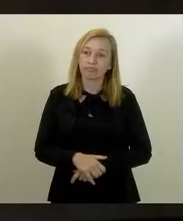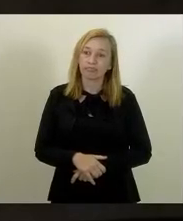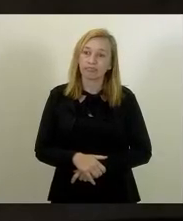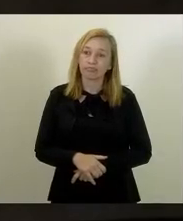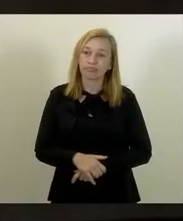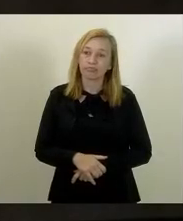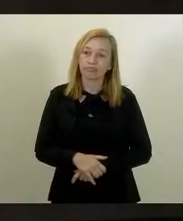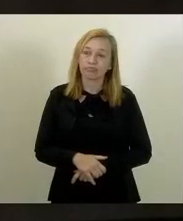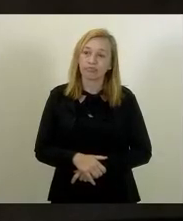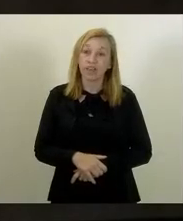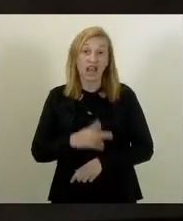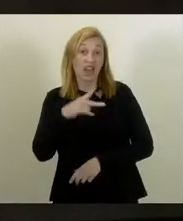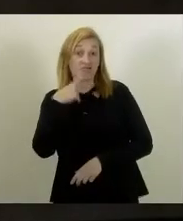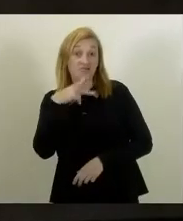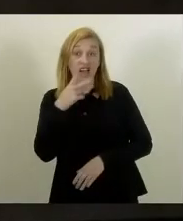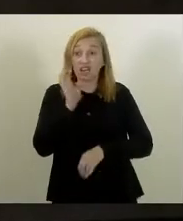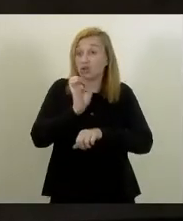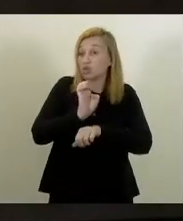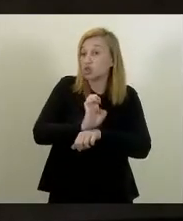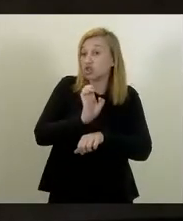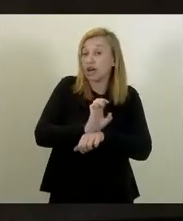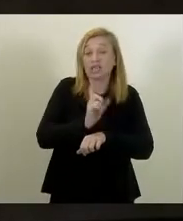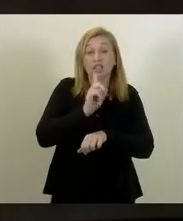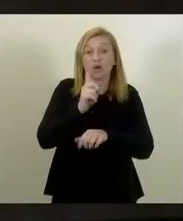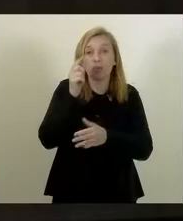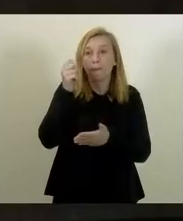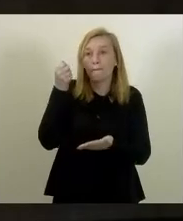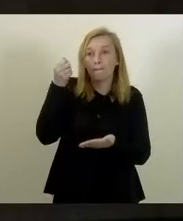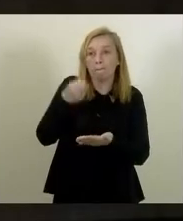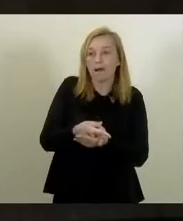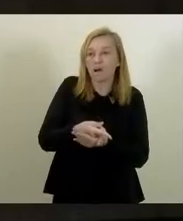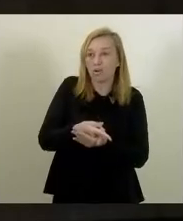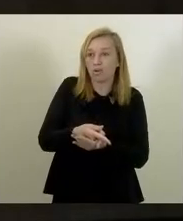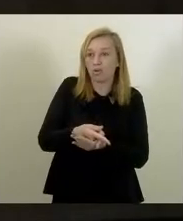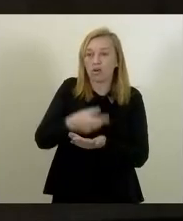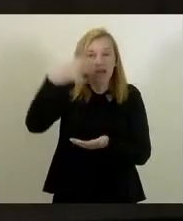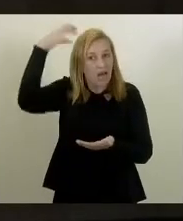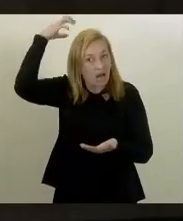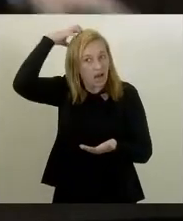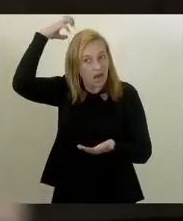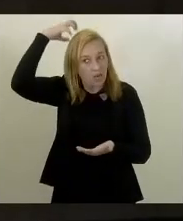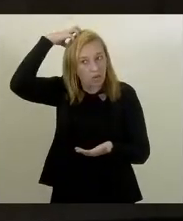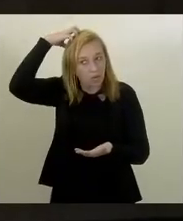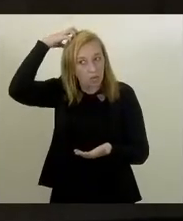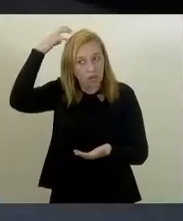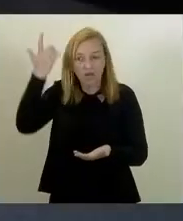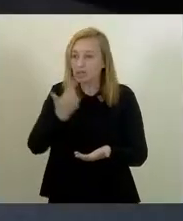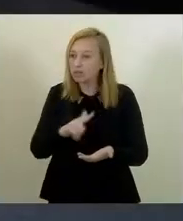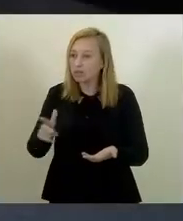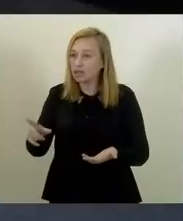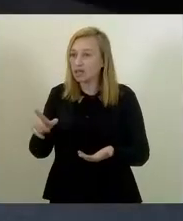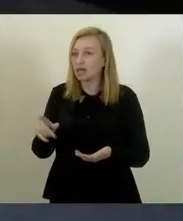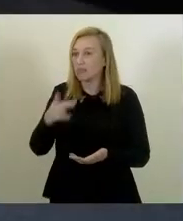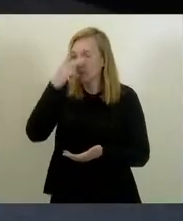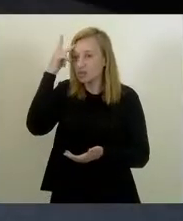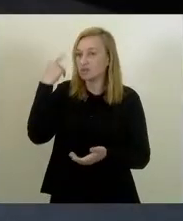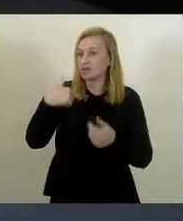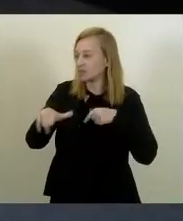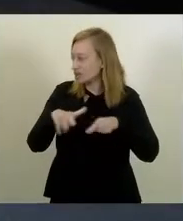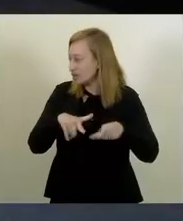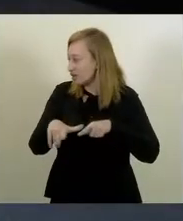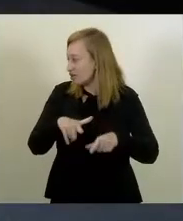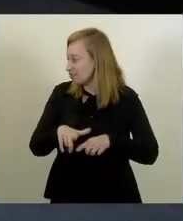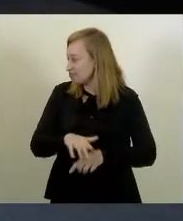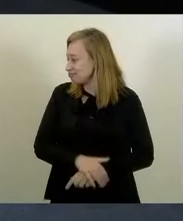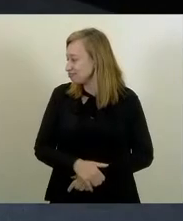elas acabam dizendo que o Estado não cumpriu e acabam colocando a culpa em quem não tem culpa, que é o trabalhador. Então, projeto da